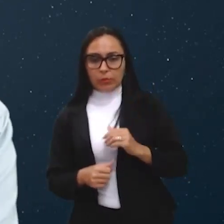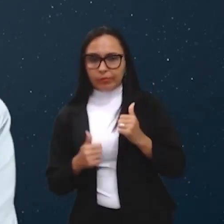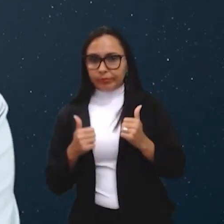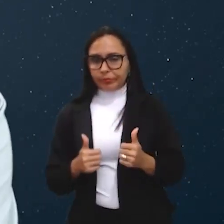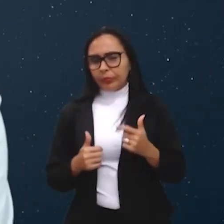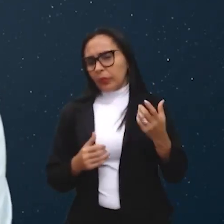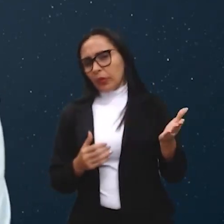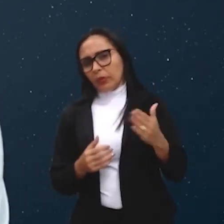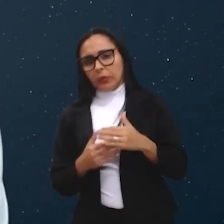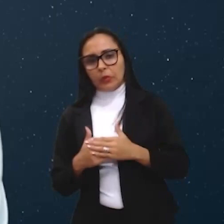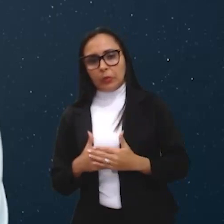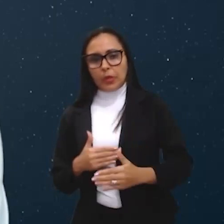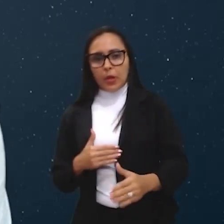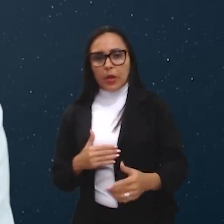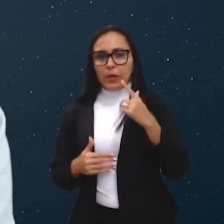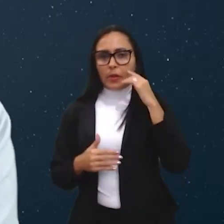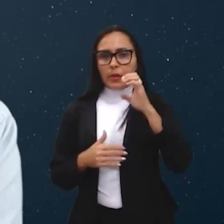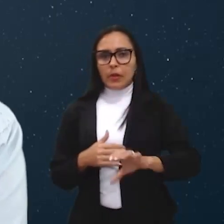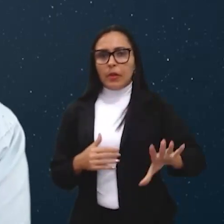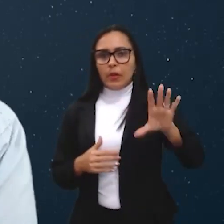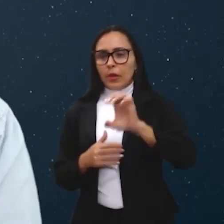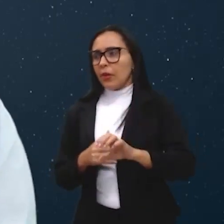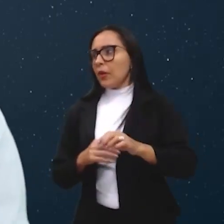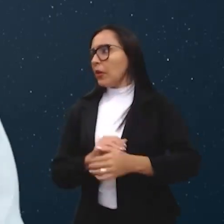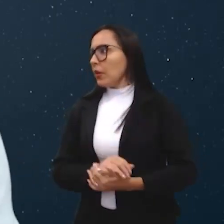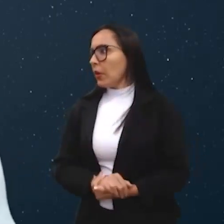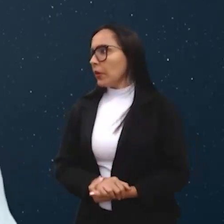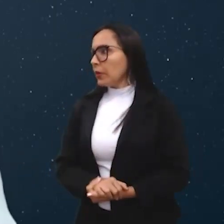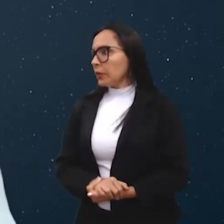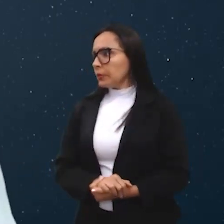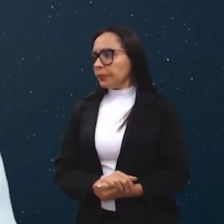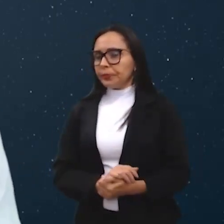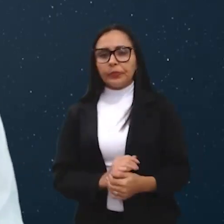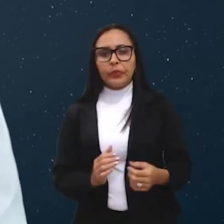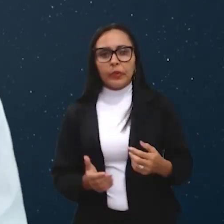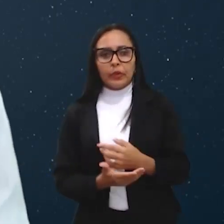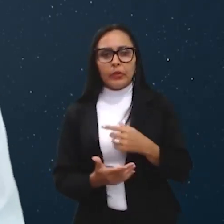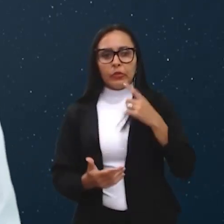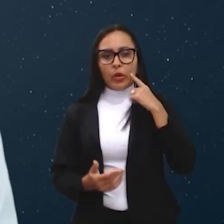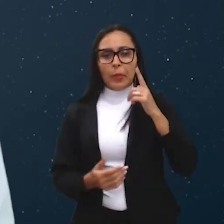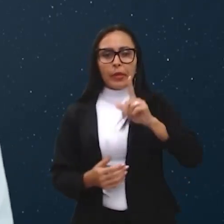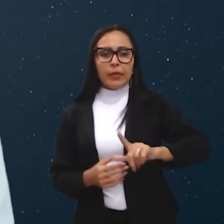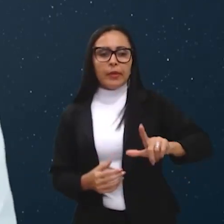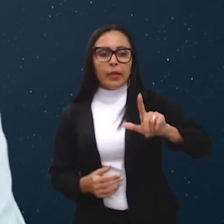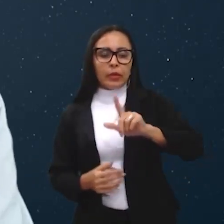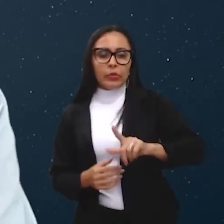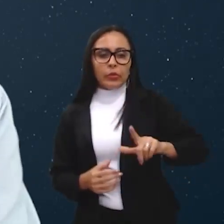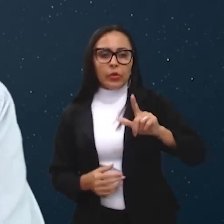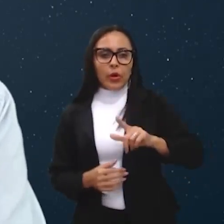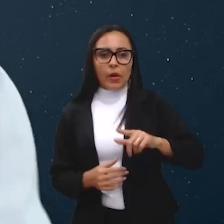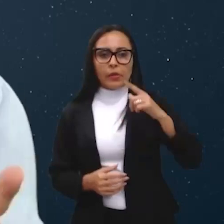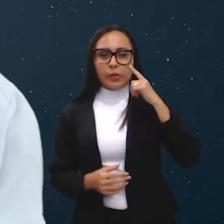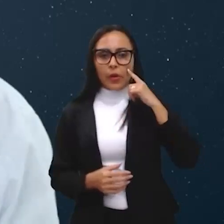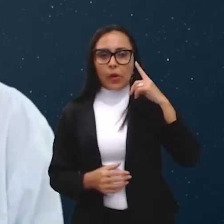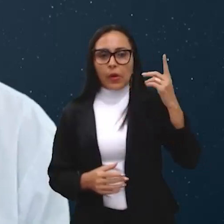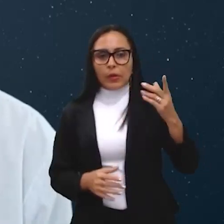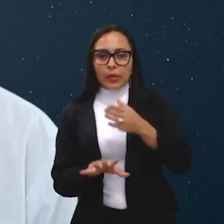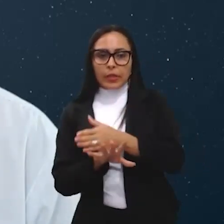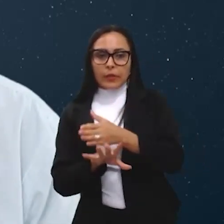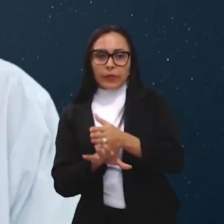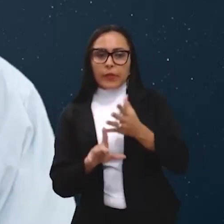vamos começar então pela Europa, né? Vamos começar por ela. Então a gente chama de literatura de vanguarda ou